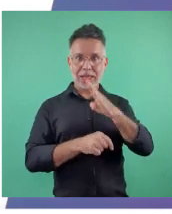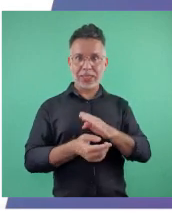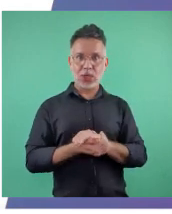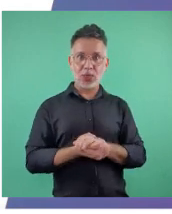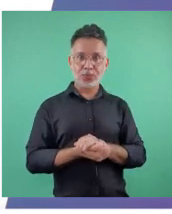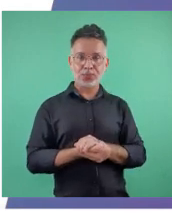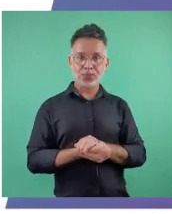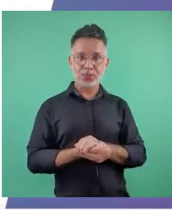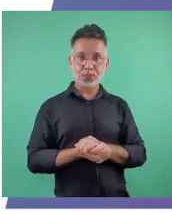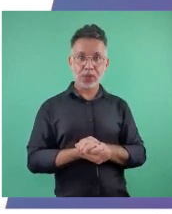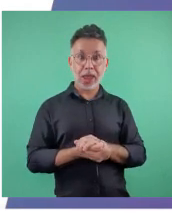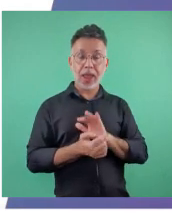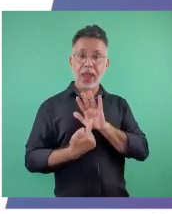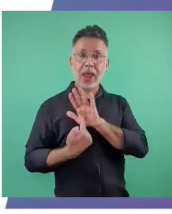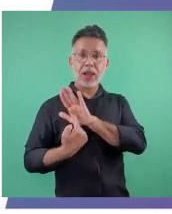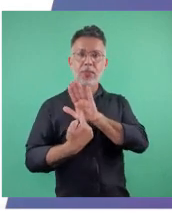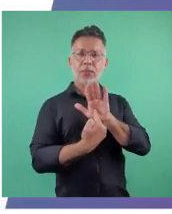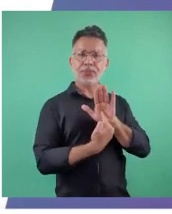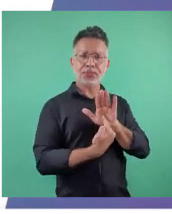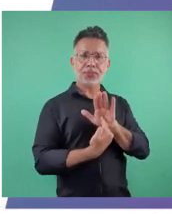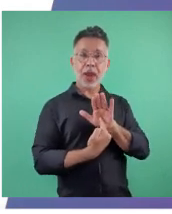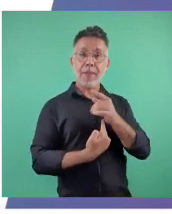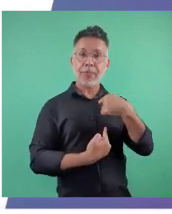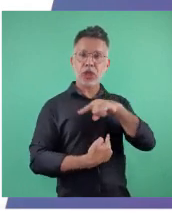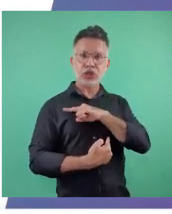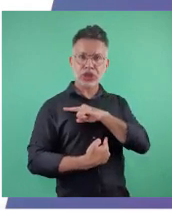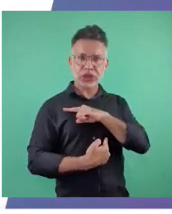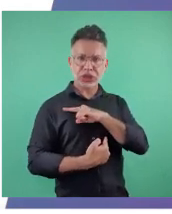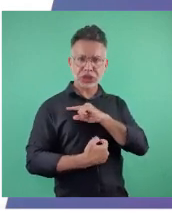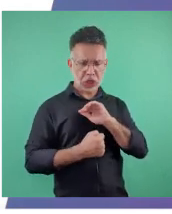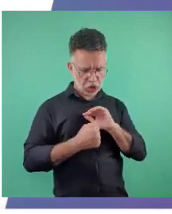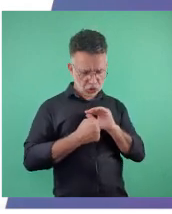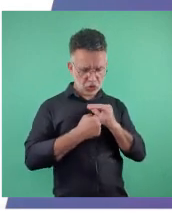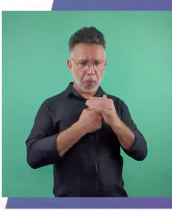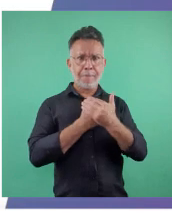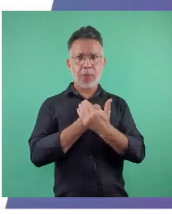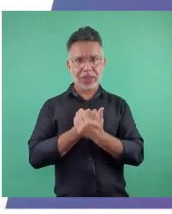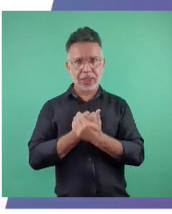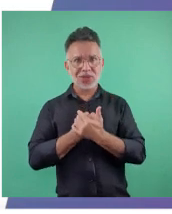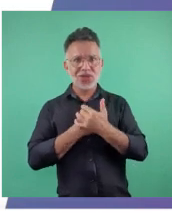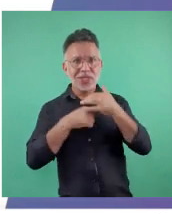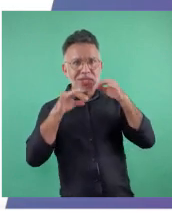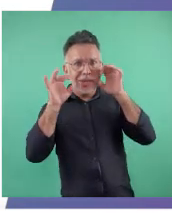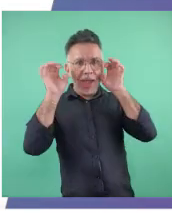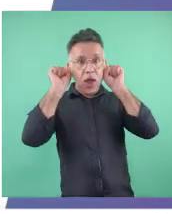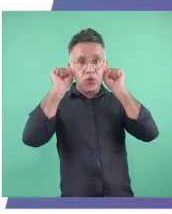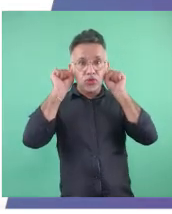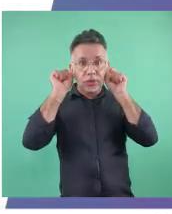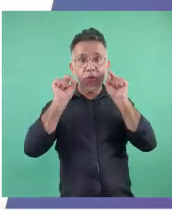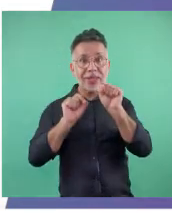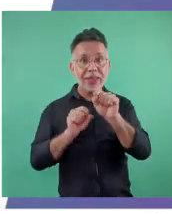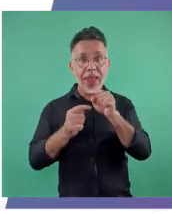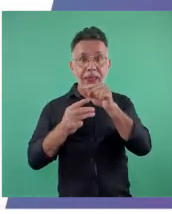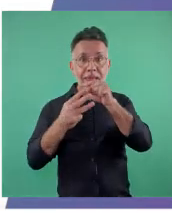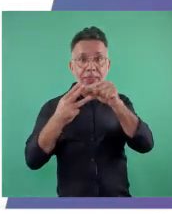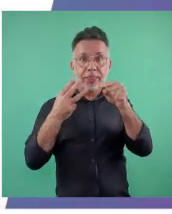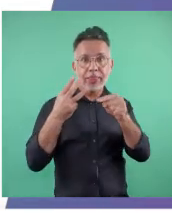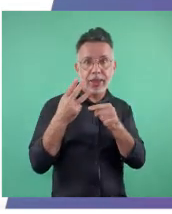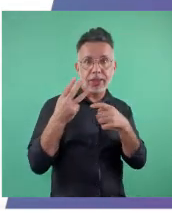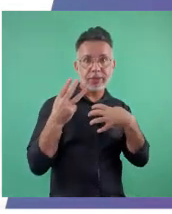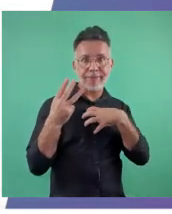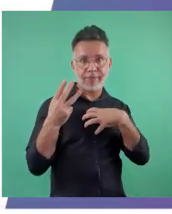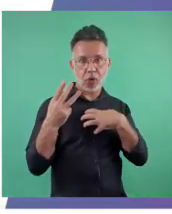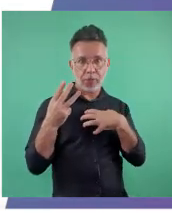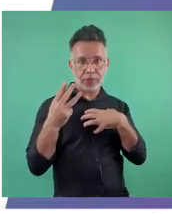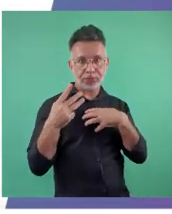dele no Brasil, ele nos fala o seguinte: para a gente proteger a audição, você tem 3